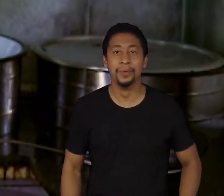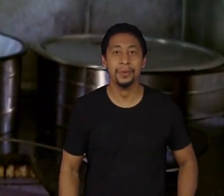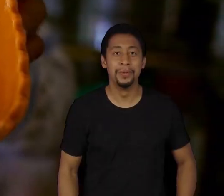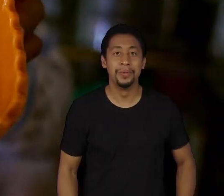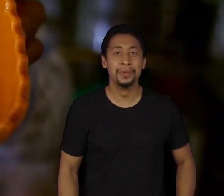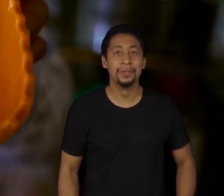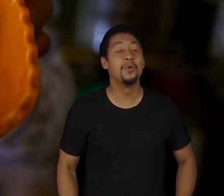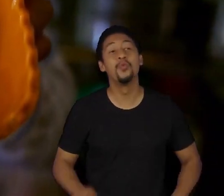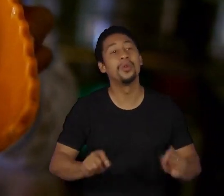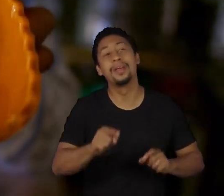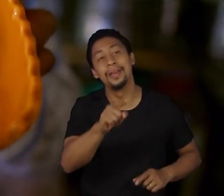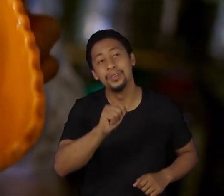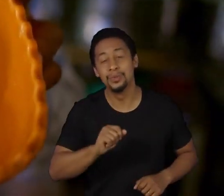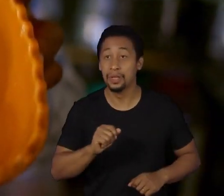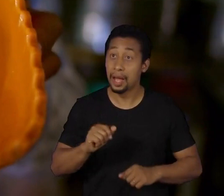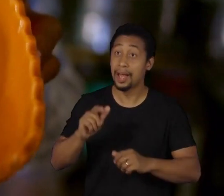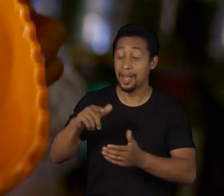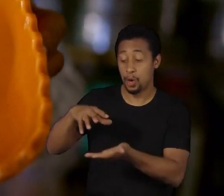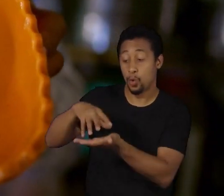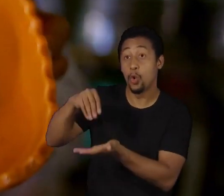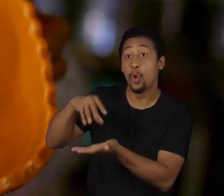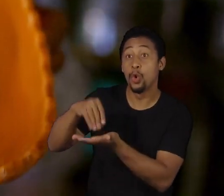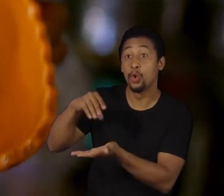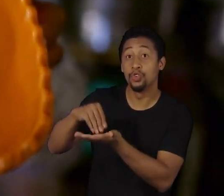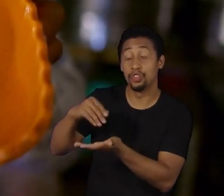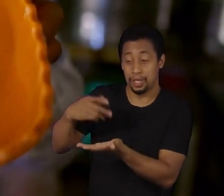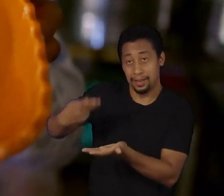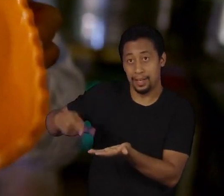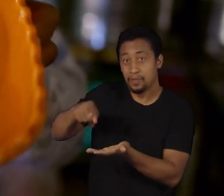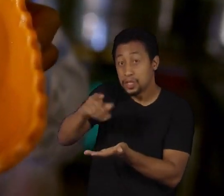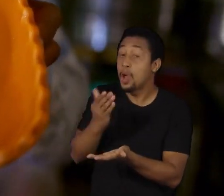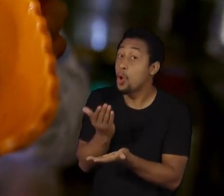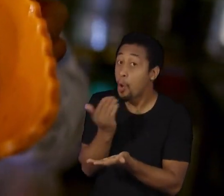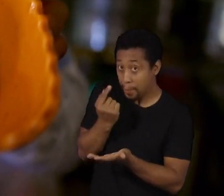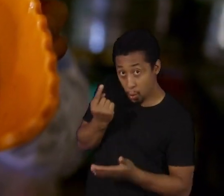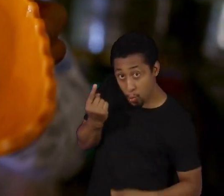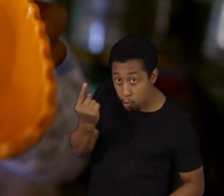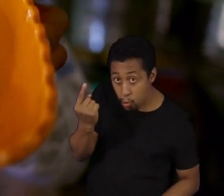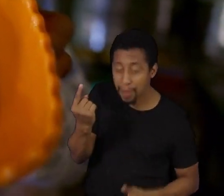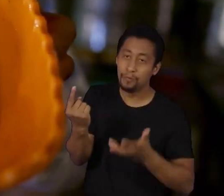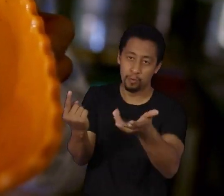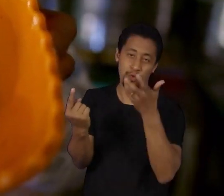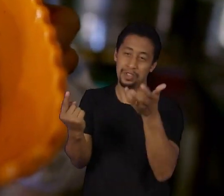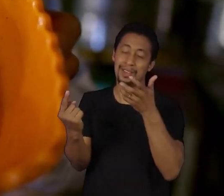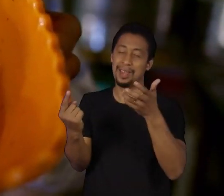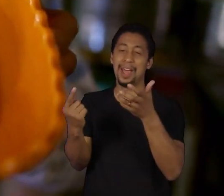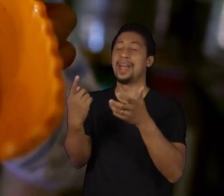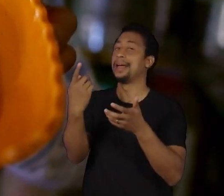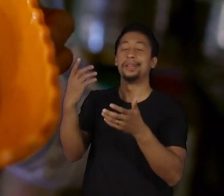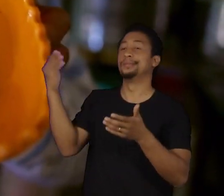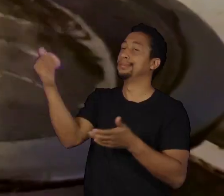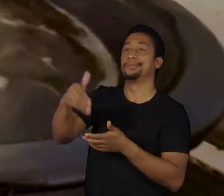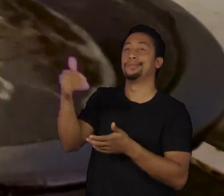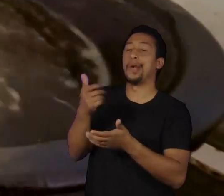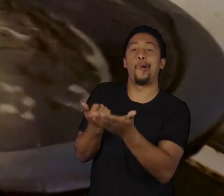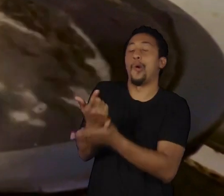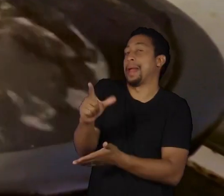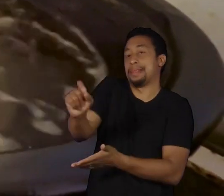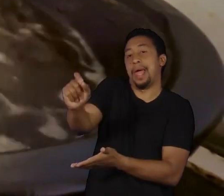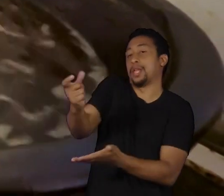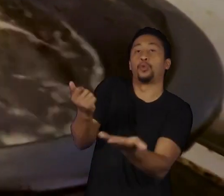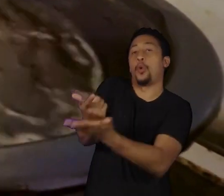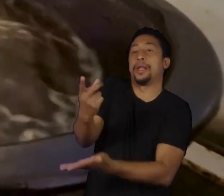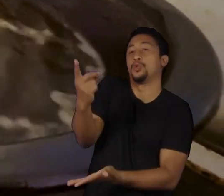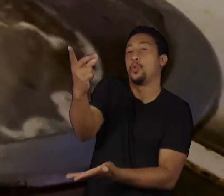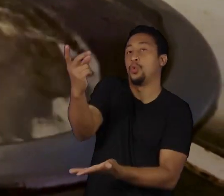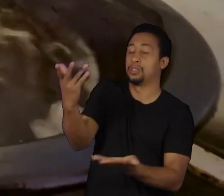O que é isso aí? Aqui é a coxinha do bar do Taruga. Se você comer uma, você quer vir toda semana buscar 10, 12. O melhor peixe